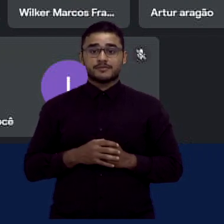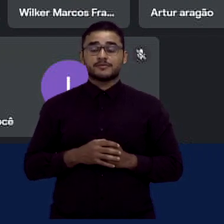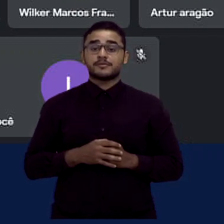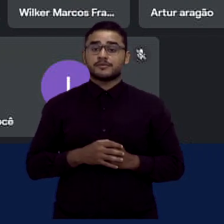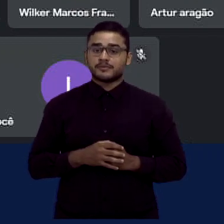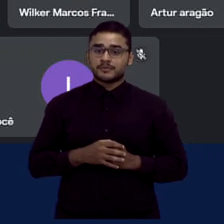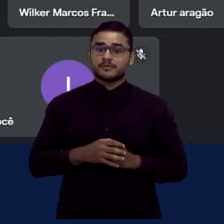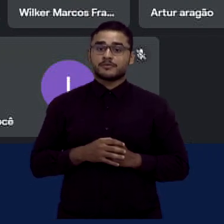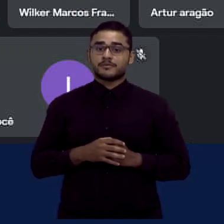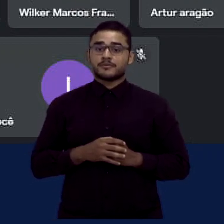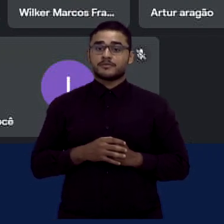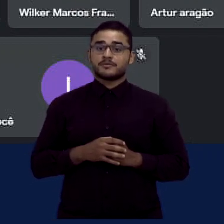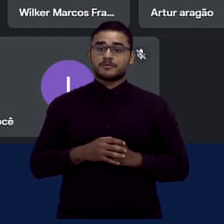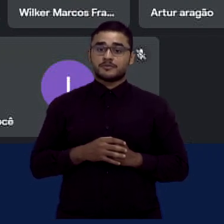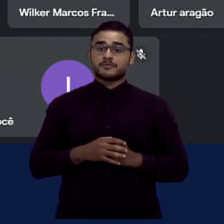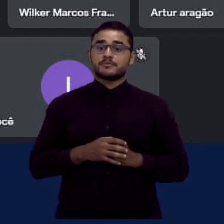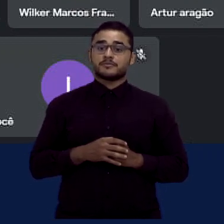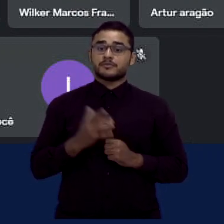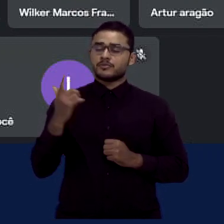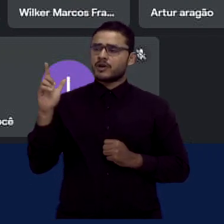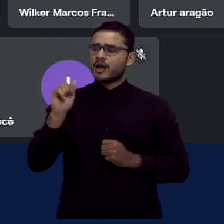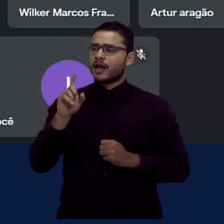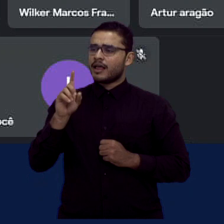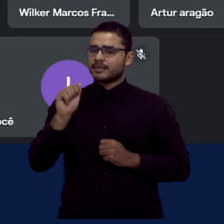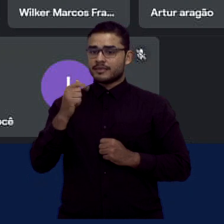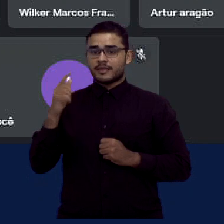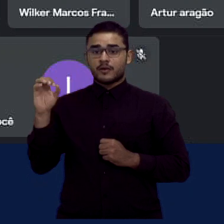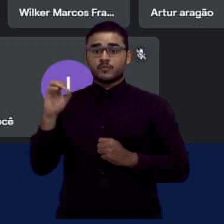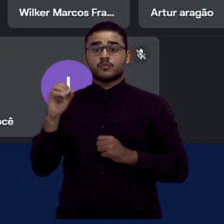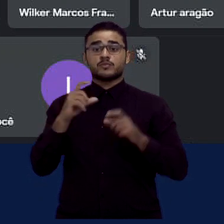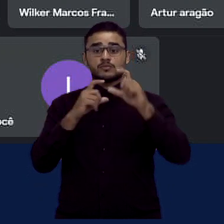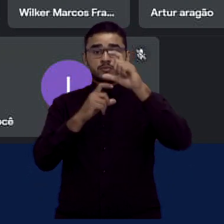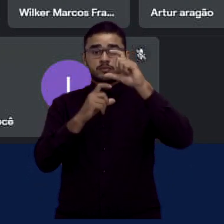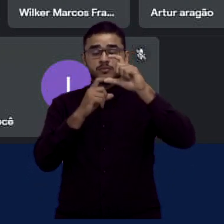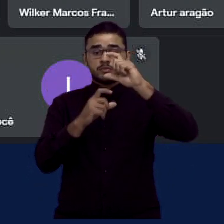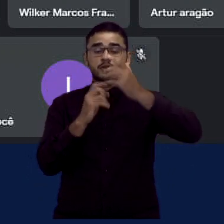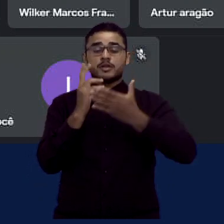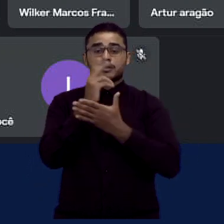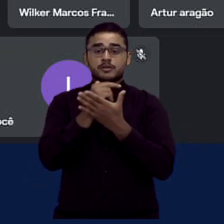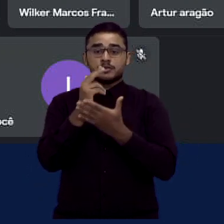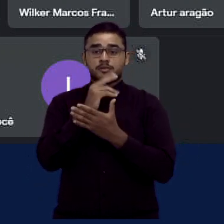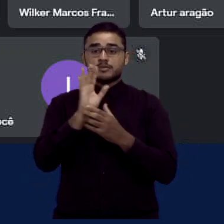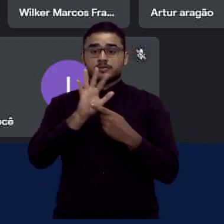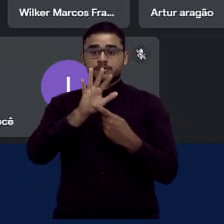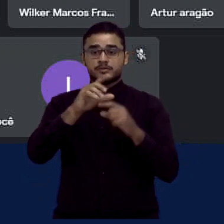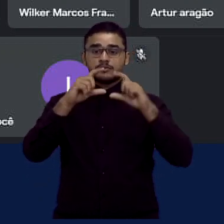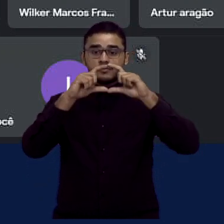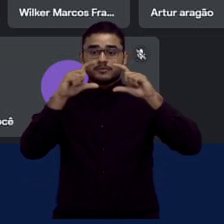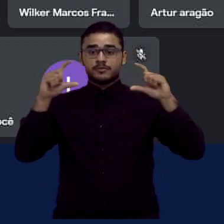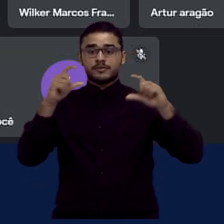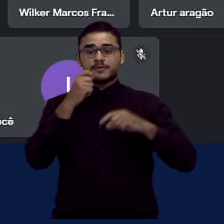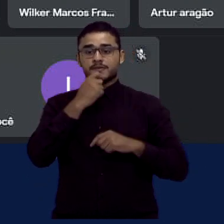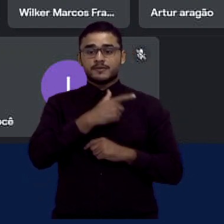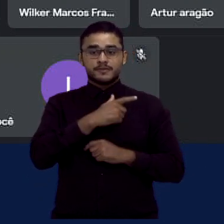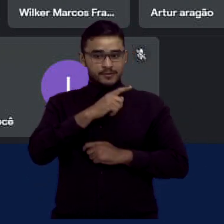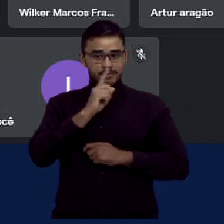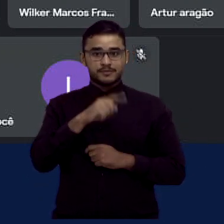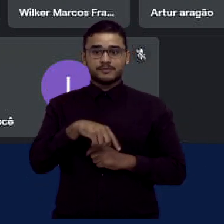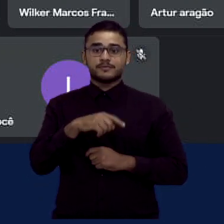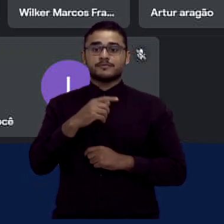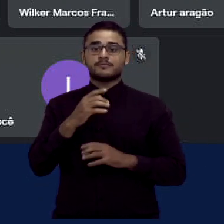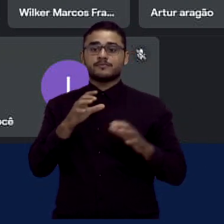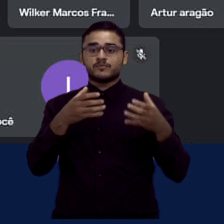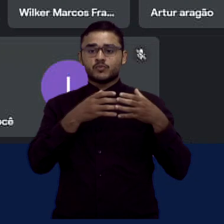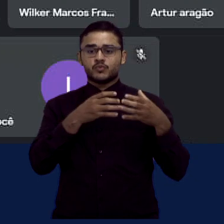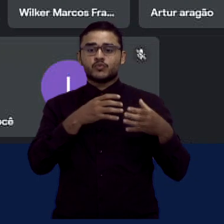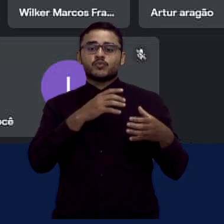o Adão Iturrusgaray, que é outro chargista muito bom. Anos depois, ele fez essa tirinha, né? Comissão,